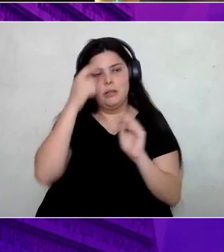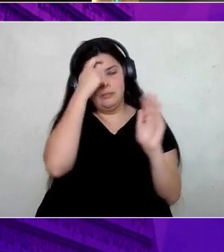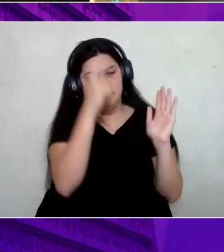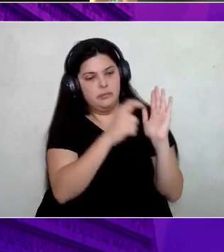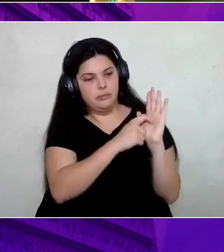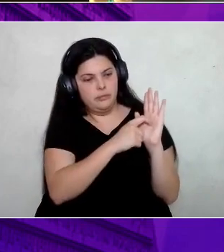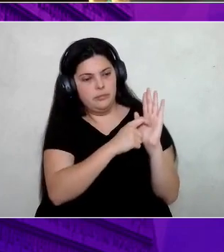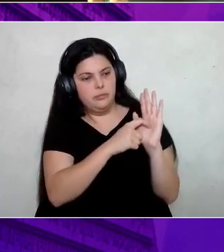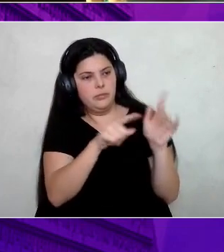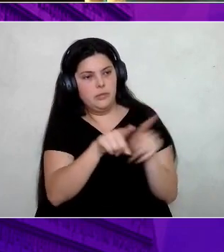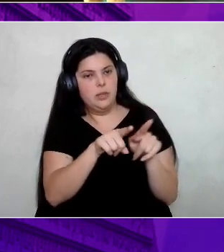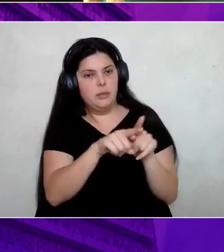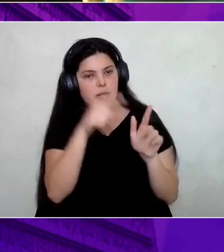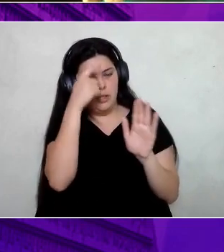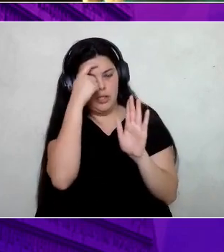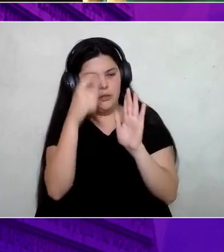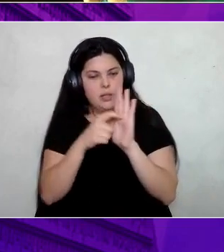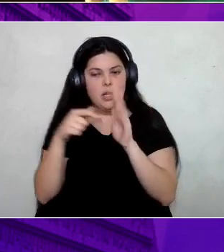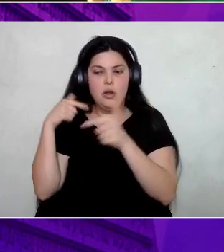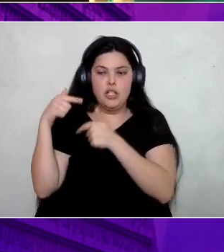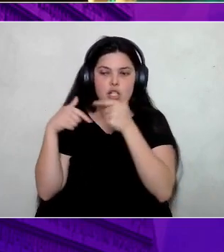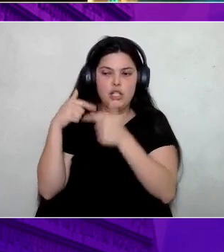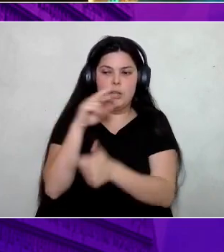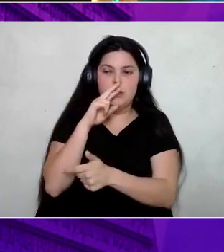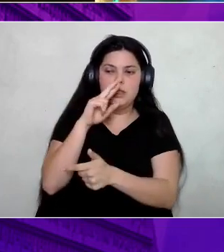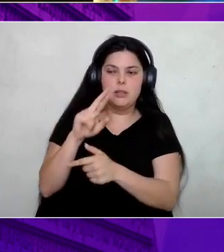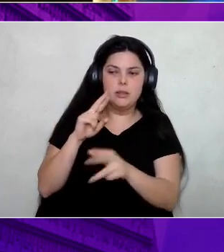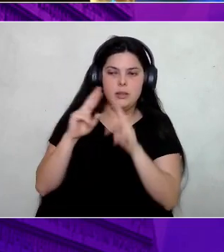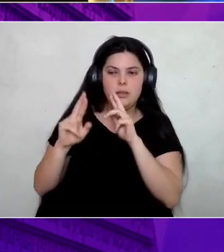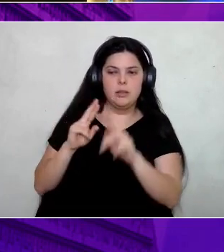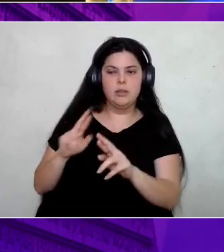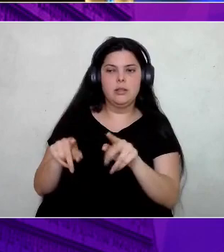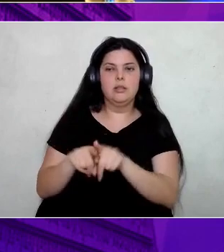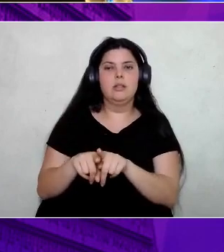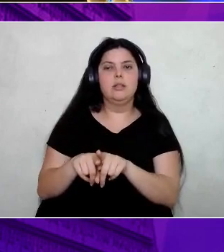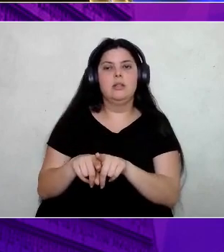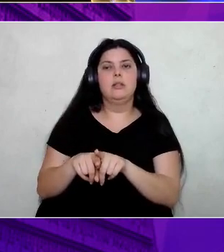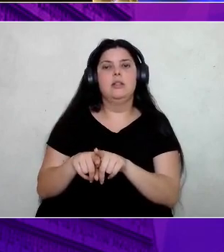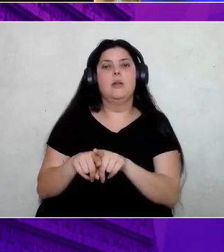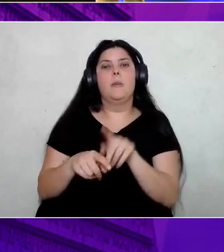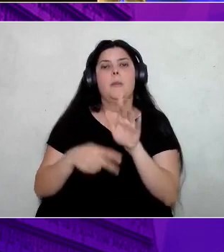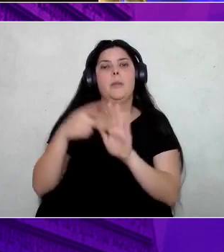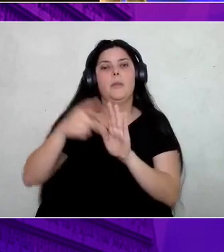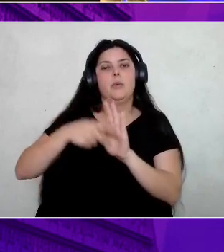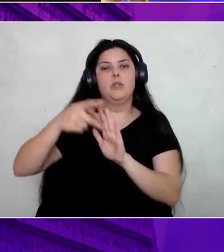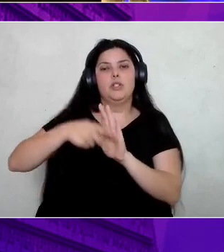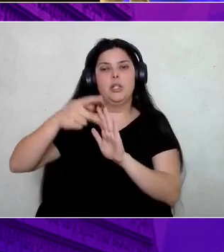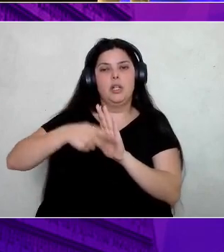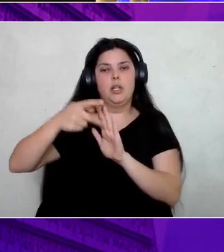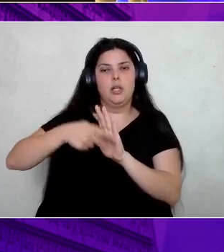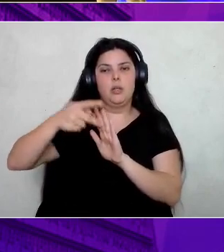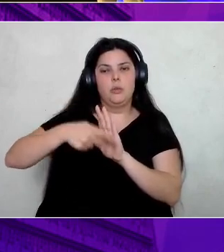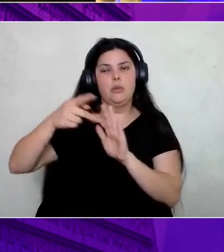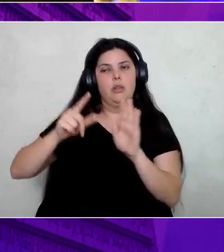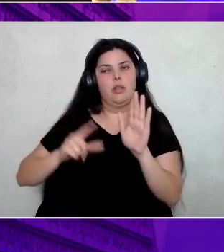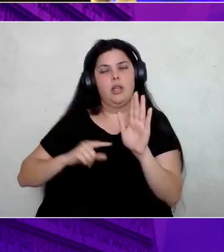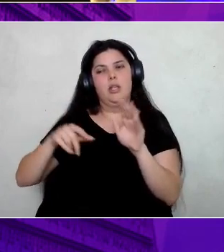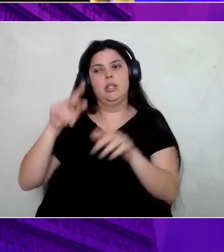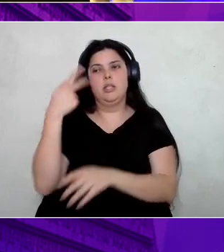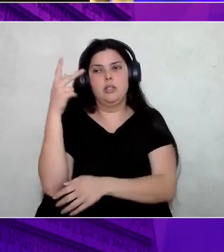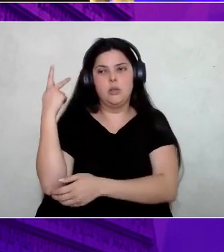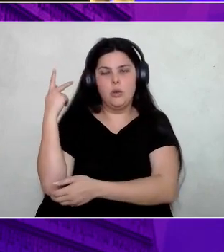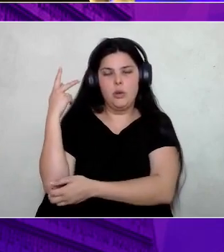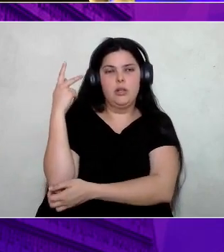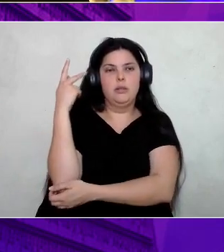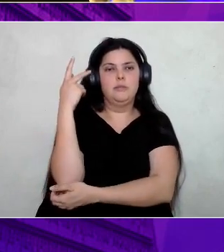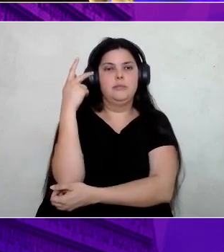inteligência artificial generativa também, e a gente tem todo um plano, muitas vezes a gente tem um plano, tem uma história, mas vocês vão perceber que